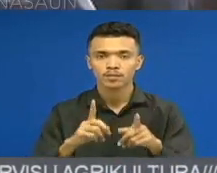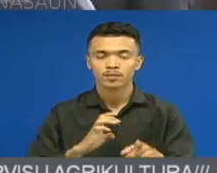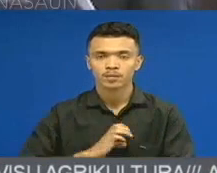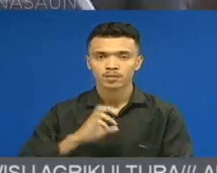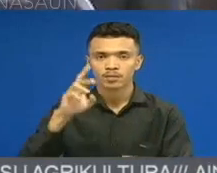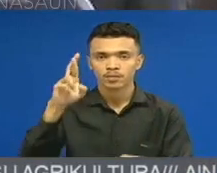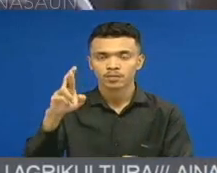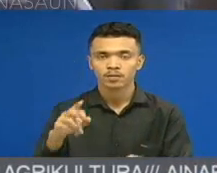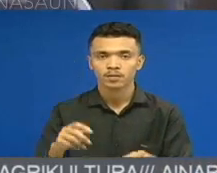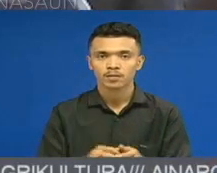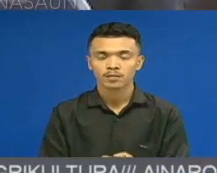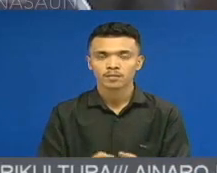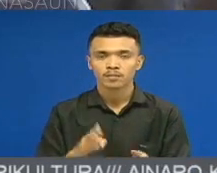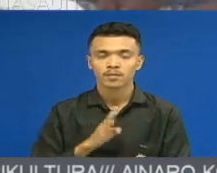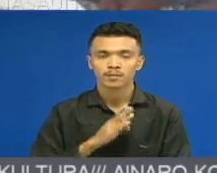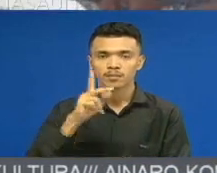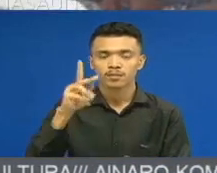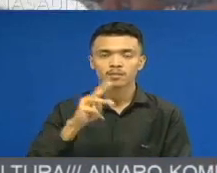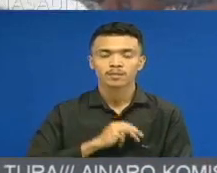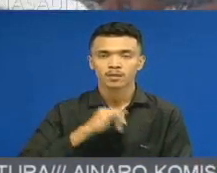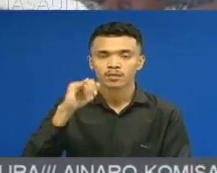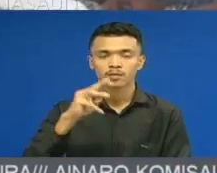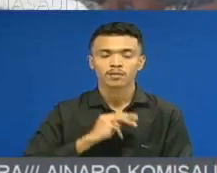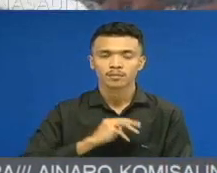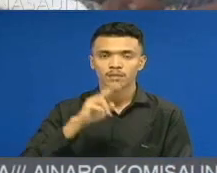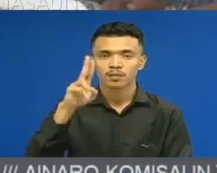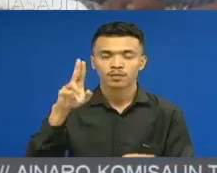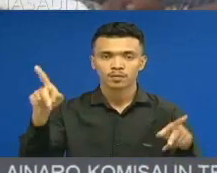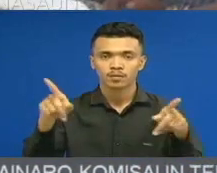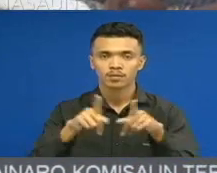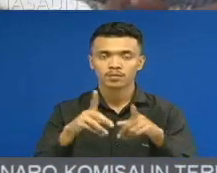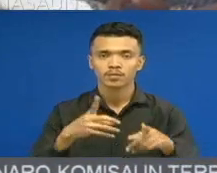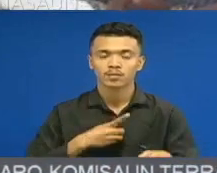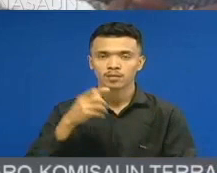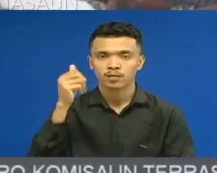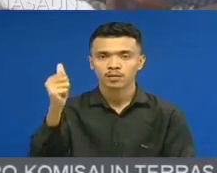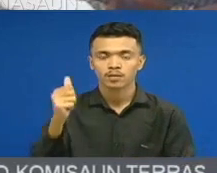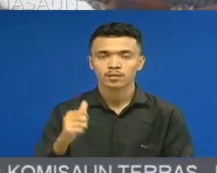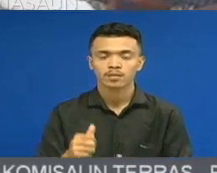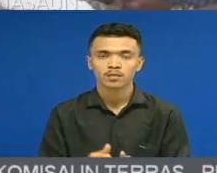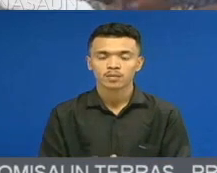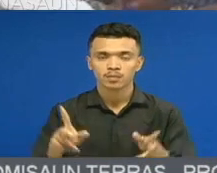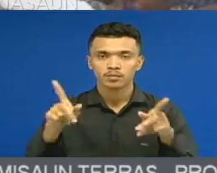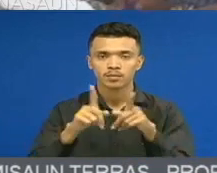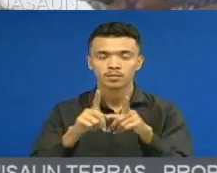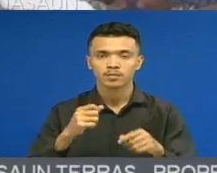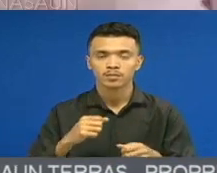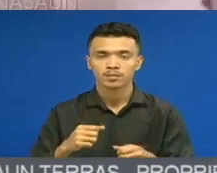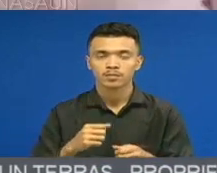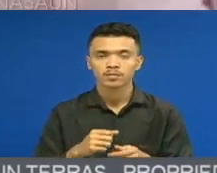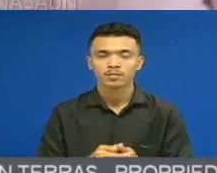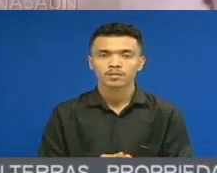Rei, Bebono, Madohi, Noman Lewana, posto administrativo Don Aleixo, Mantelolau, posto administrativo